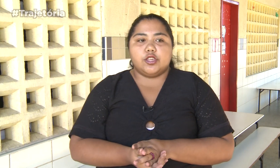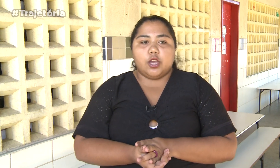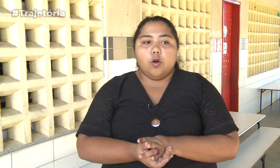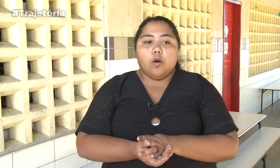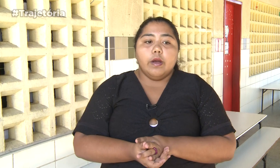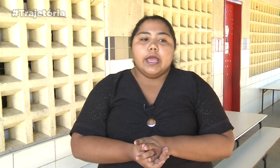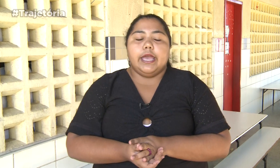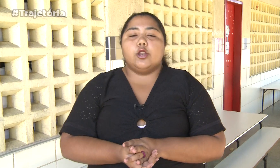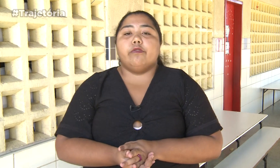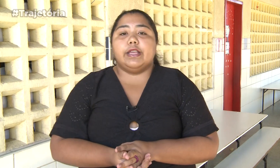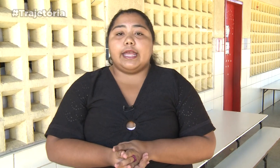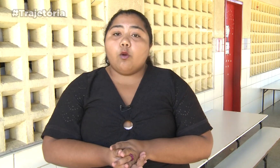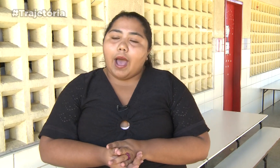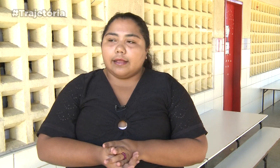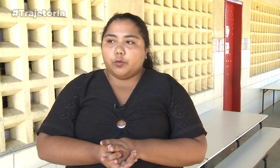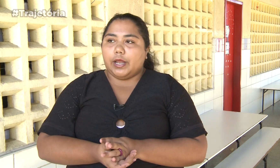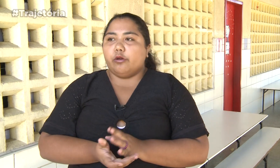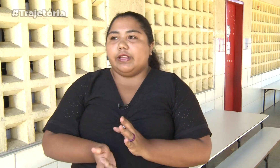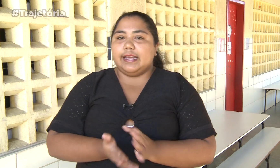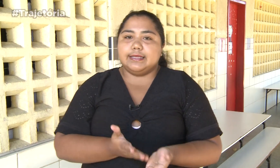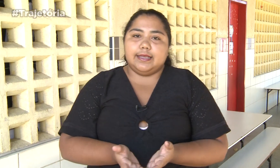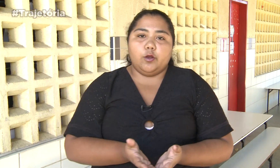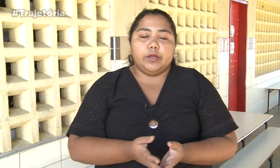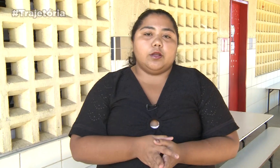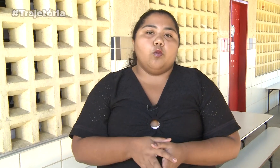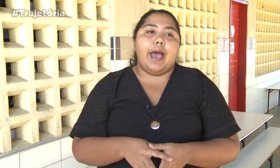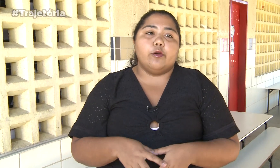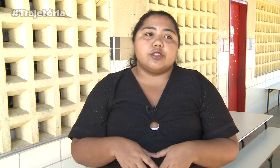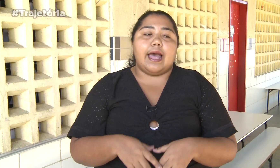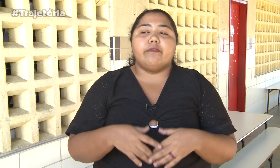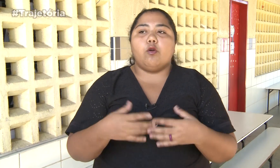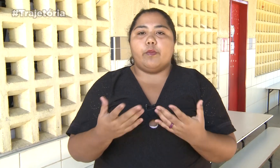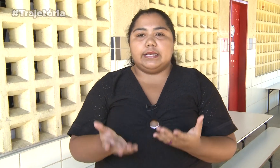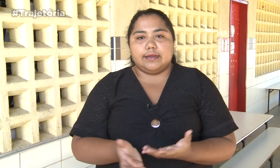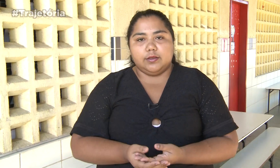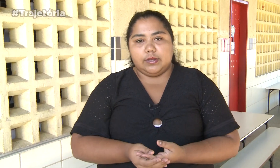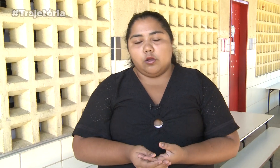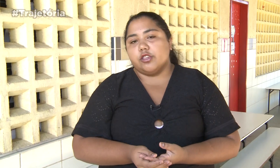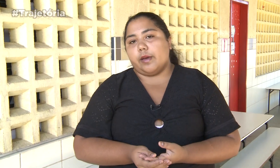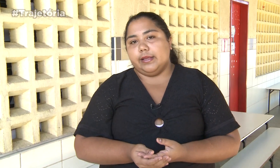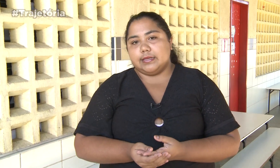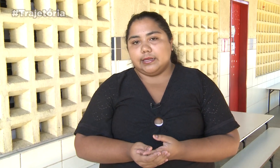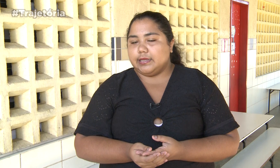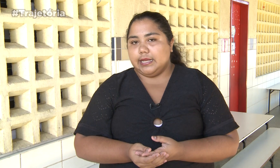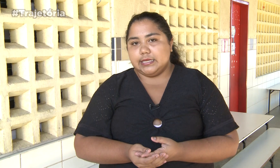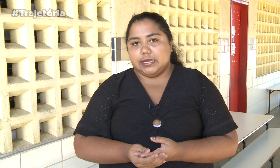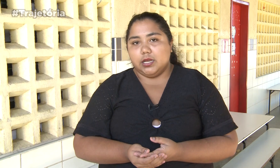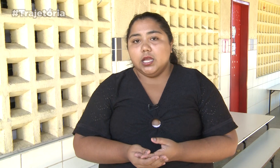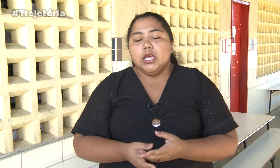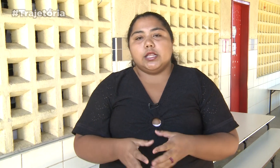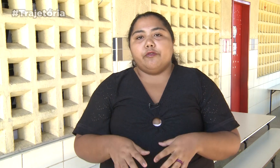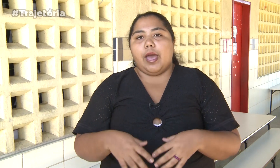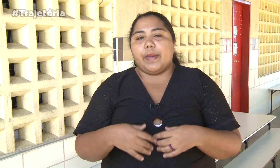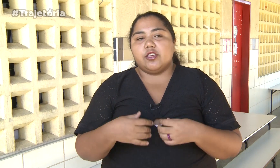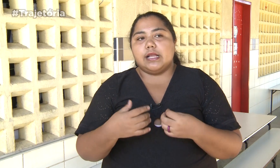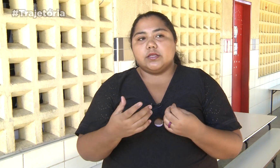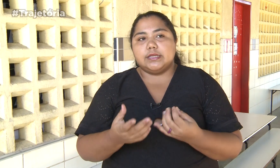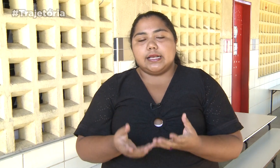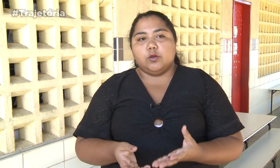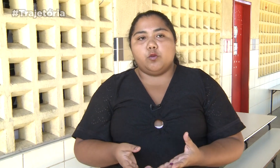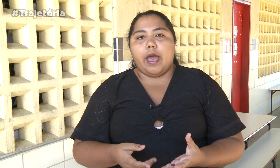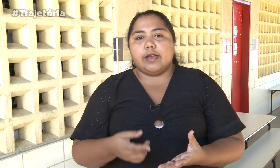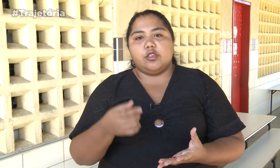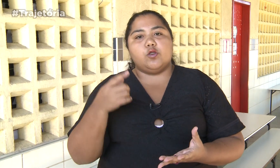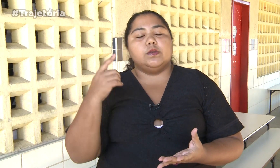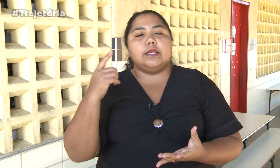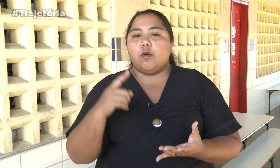a gente chegou em 94 para 95, então o bairro estava começando, né, o loteamento Santa Terezinha. Então foi a partir da